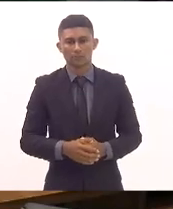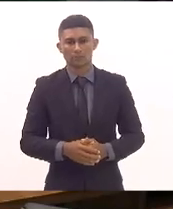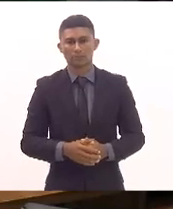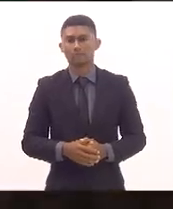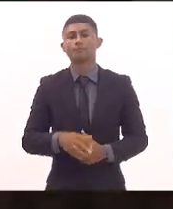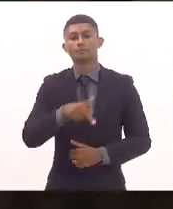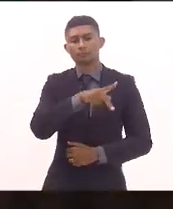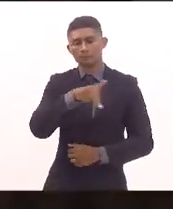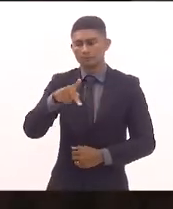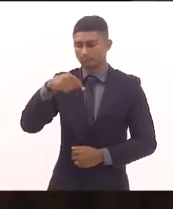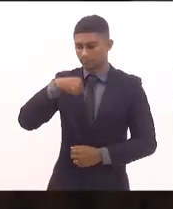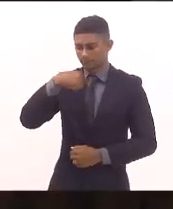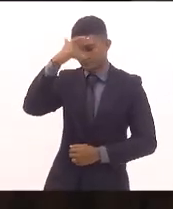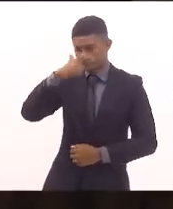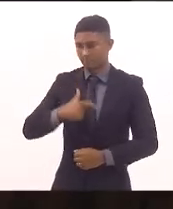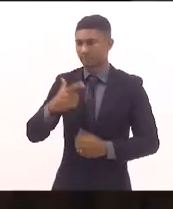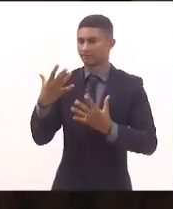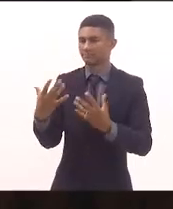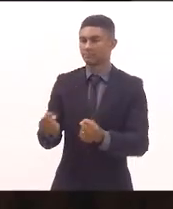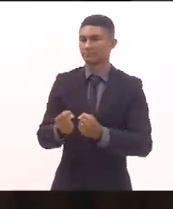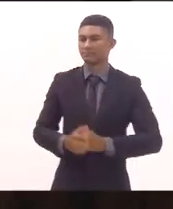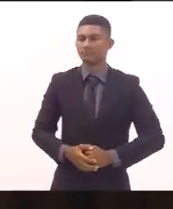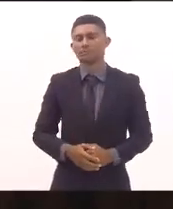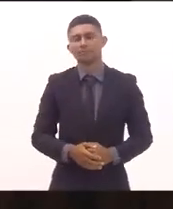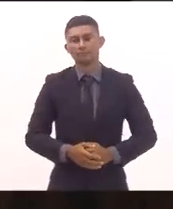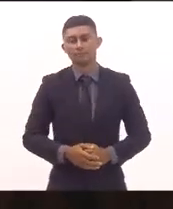Que a presidência defere.